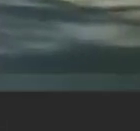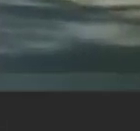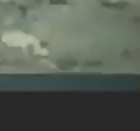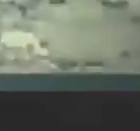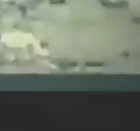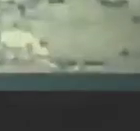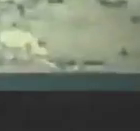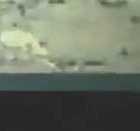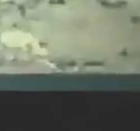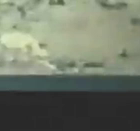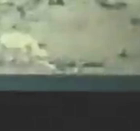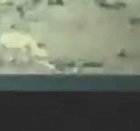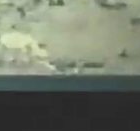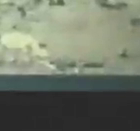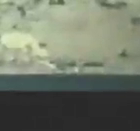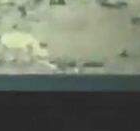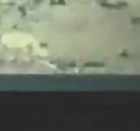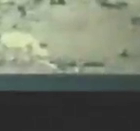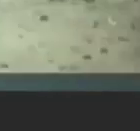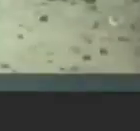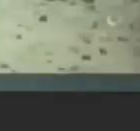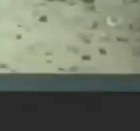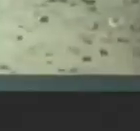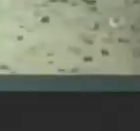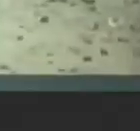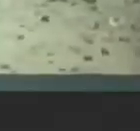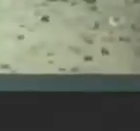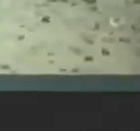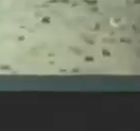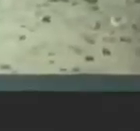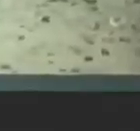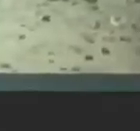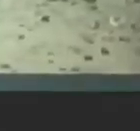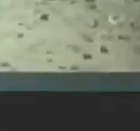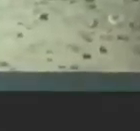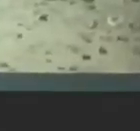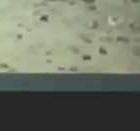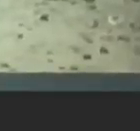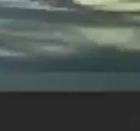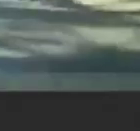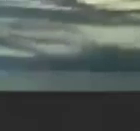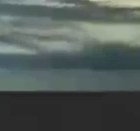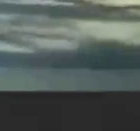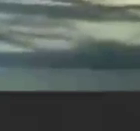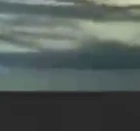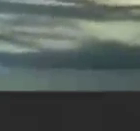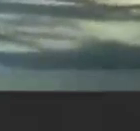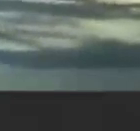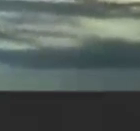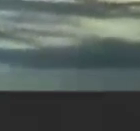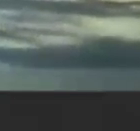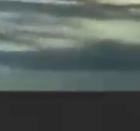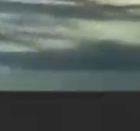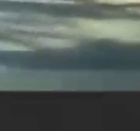asfalto, provocando acidente, podendo pegar algum carro, e nós solicitamos à Secretaria de Obras que fizesse os reparos. Como vocês podem observar